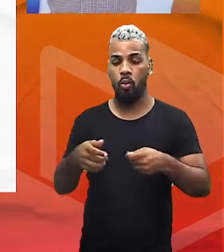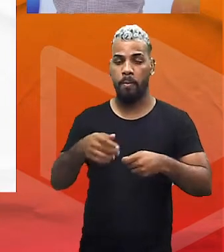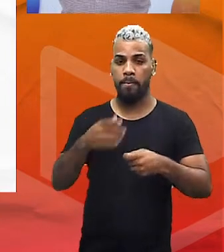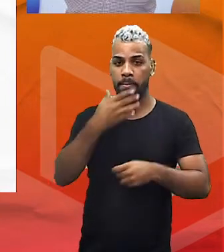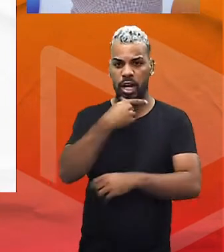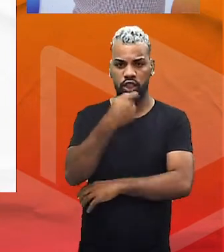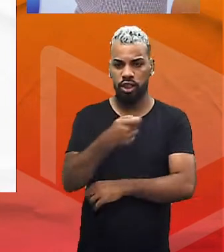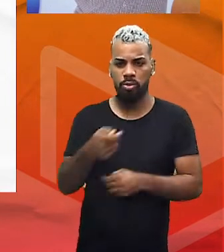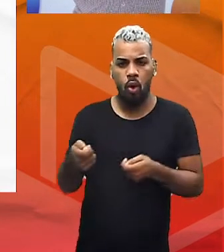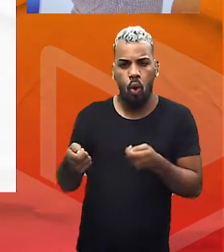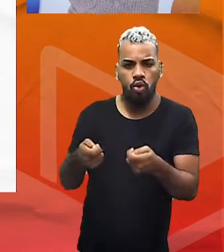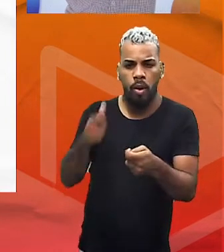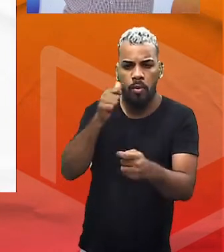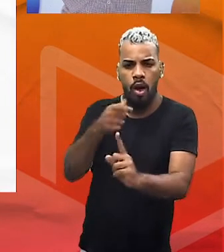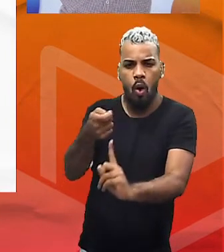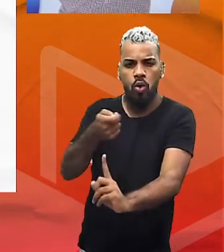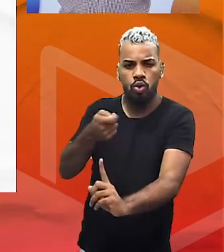machista,